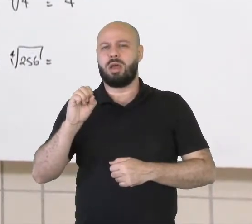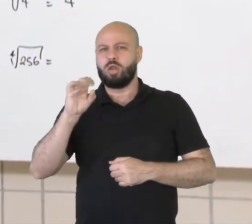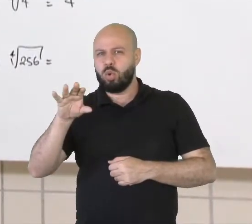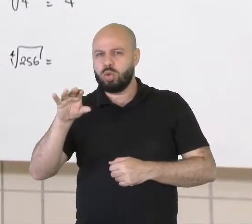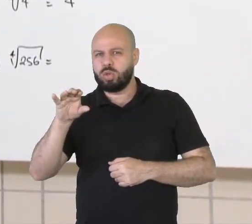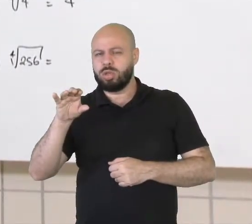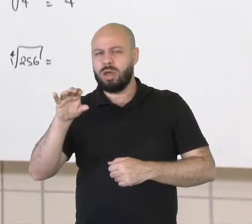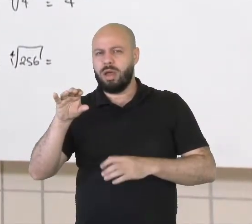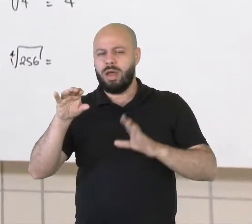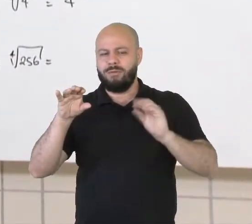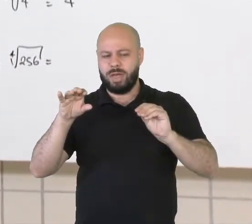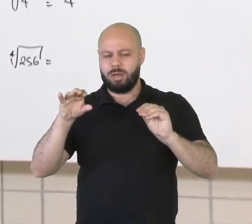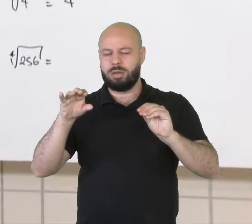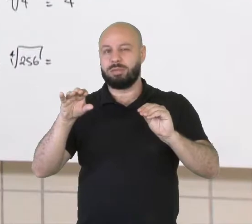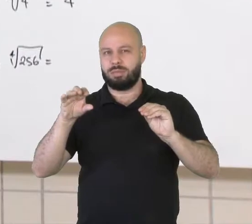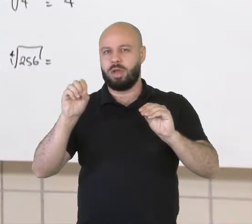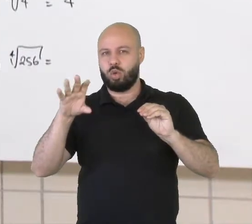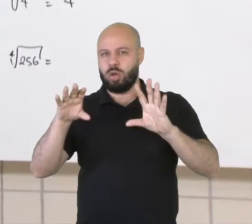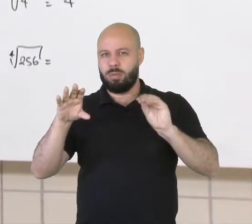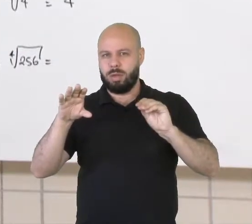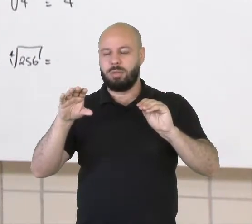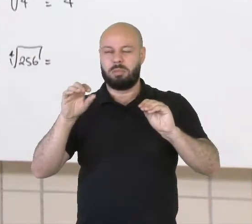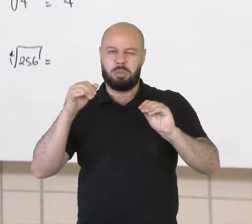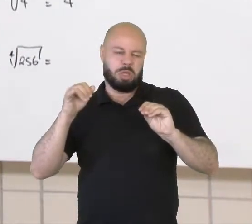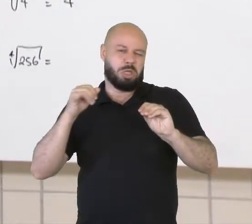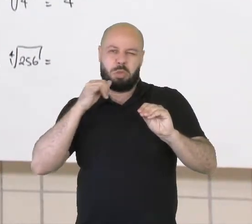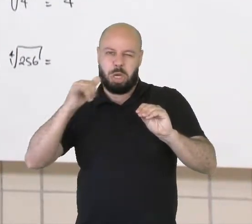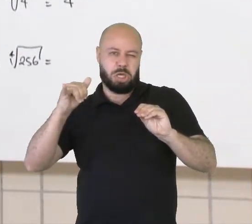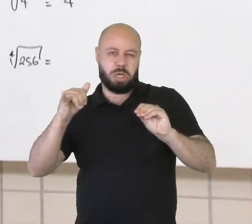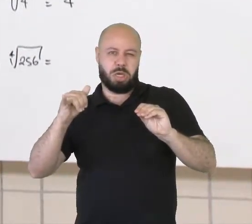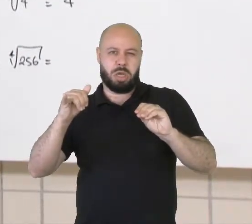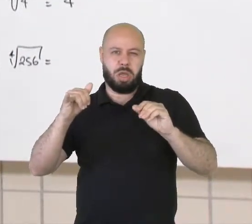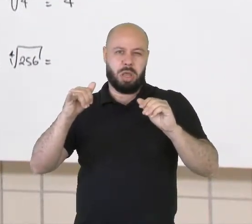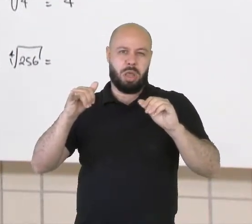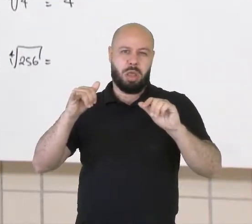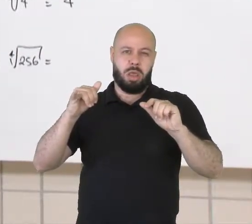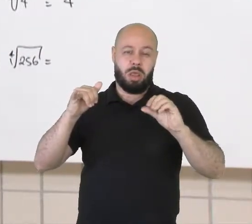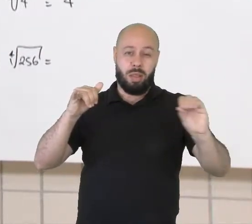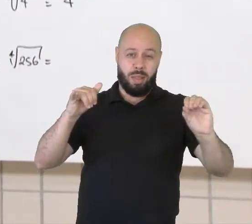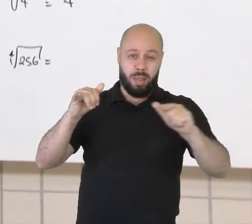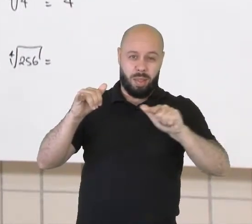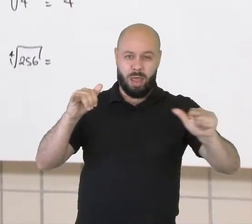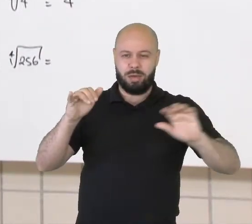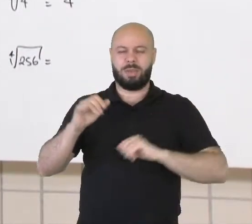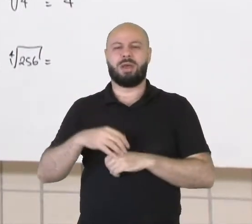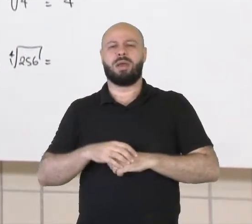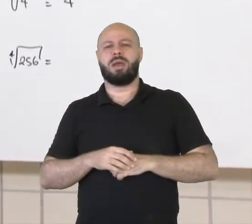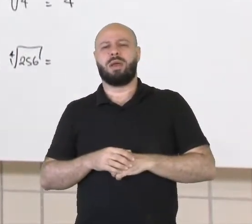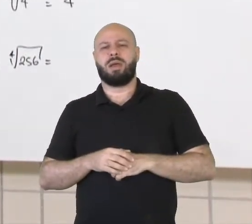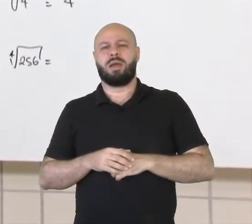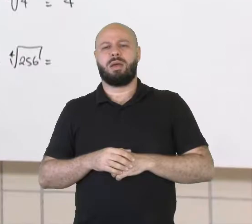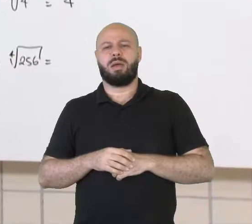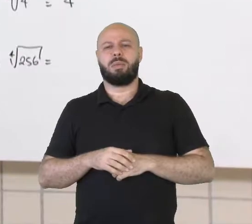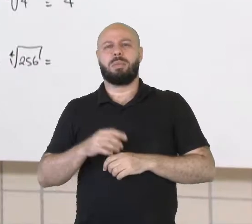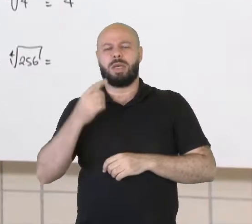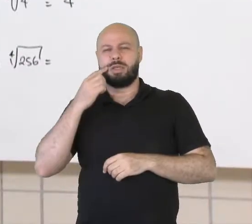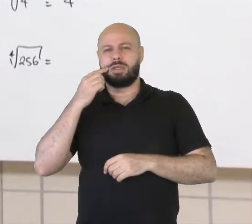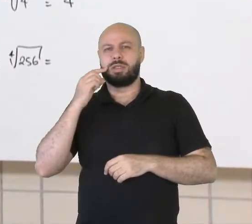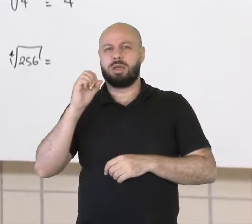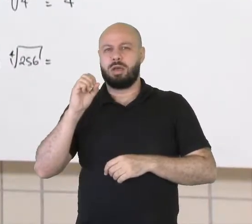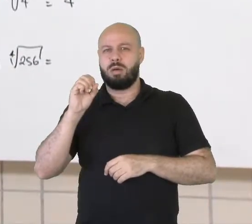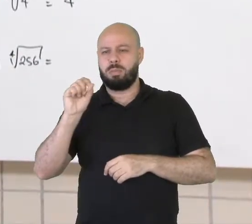luz. Luz, falta de luz, vamos chamar assim, né? Energia e sem energia. Presença de energia, ausência de energia. Esses